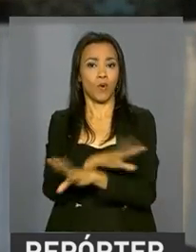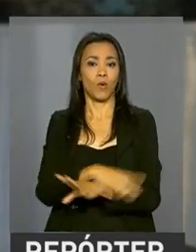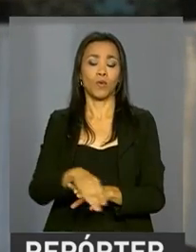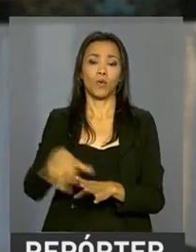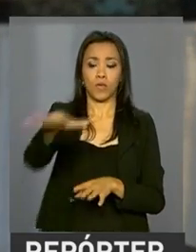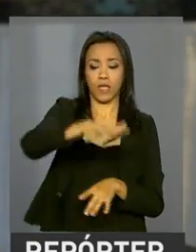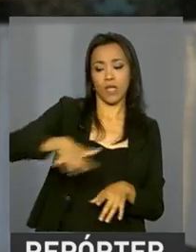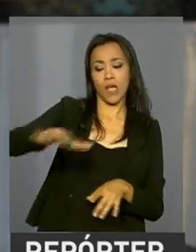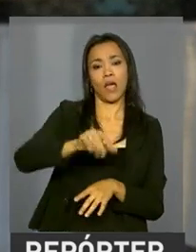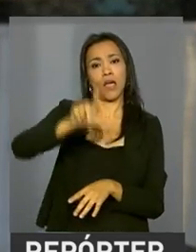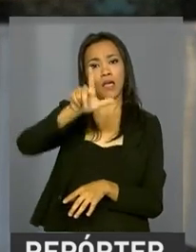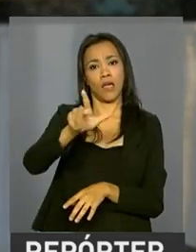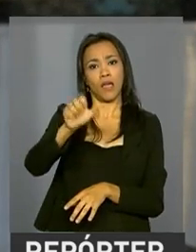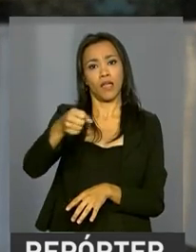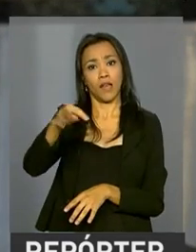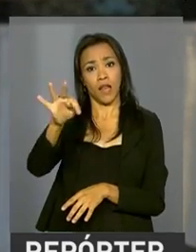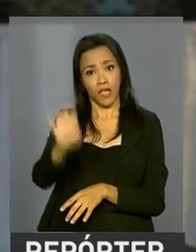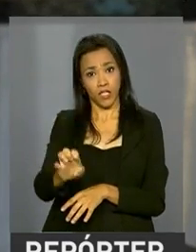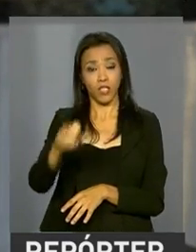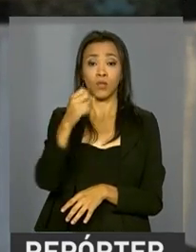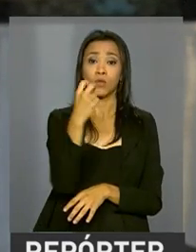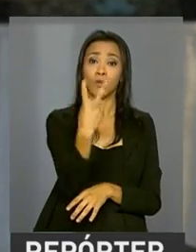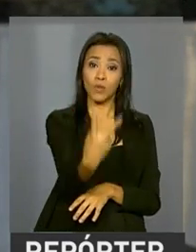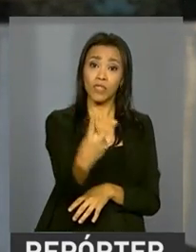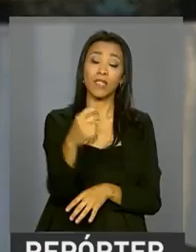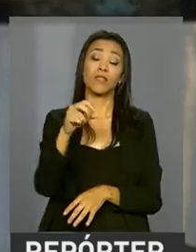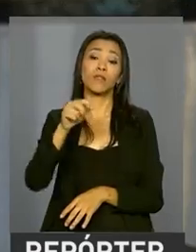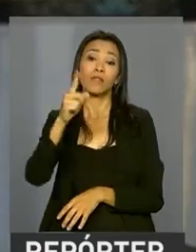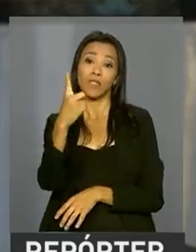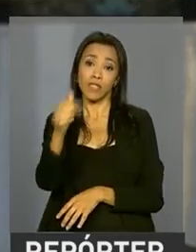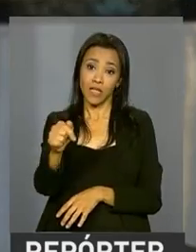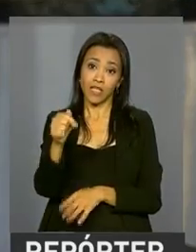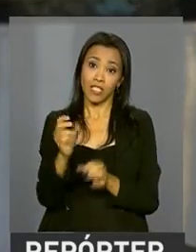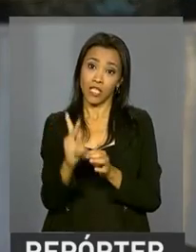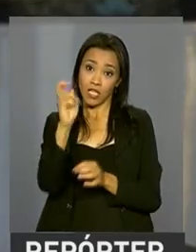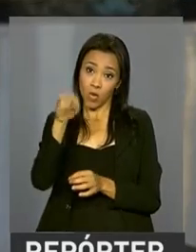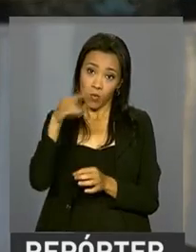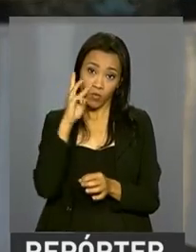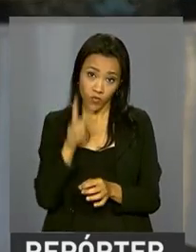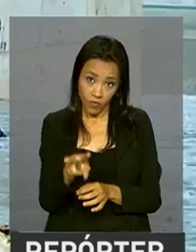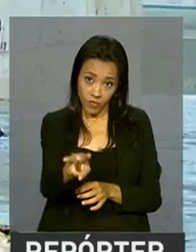do Rio São Francisco, que tem 217 quilômetros. Vamos ver na reportagem.